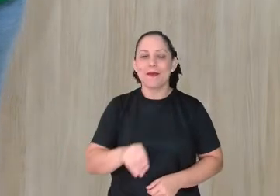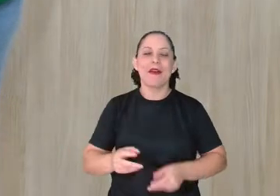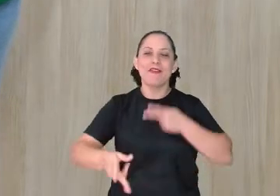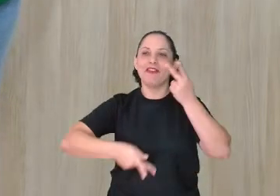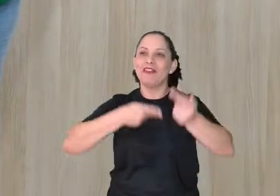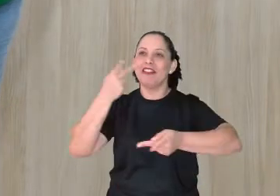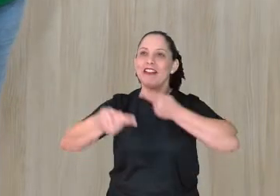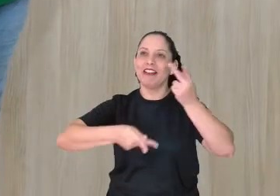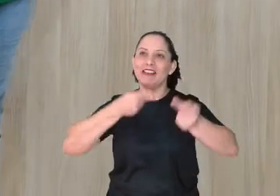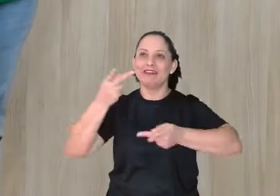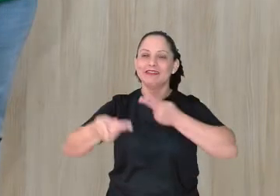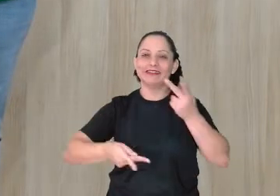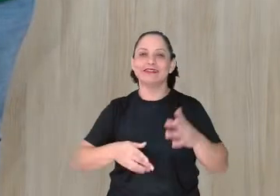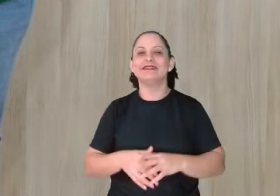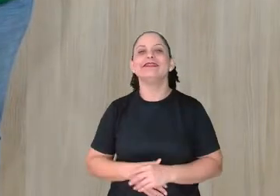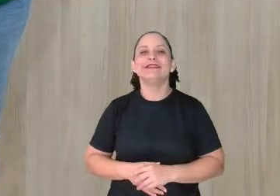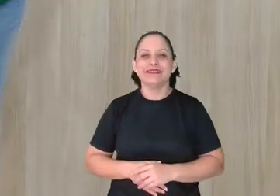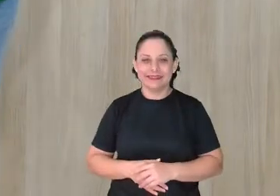ali, ó.